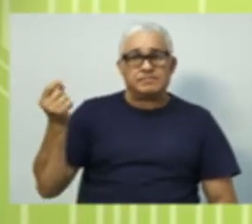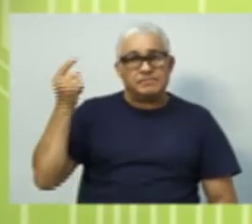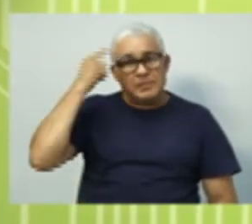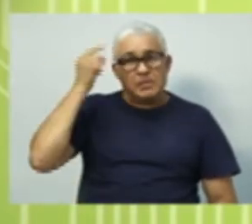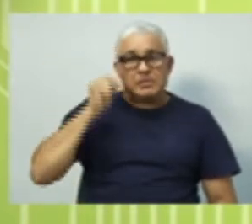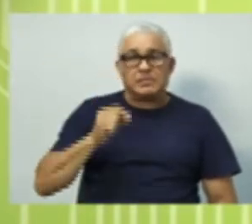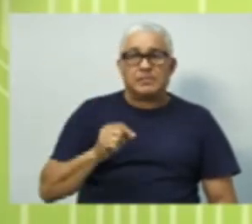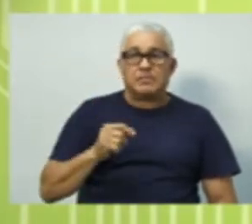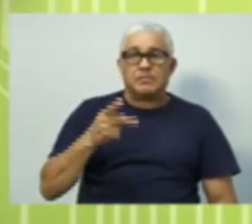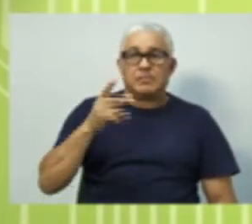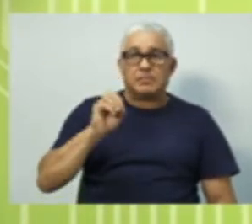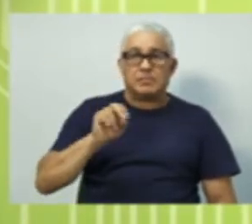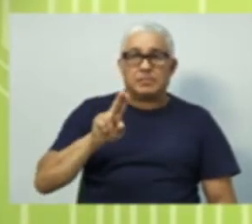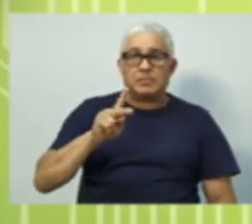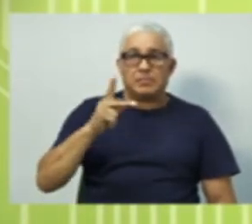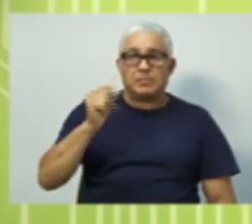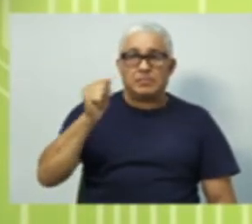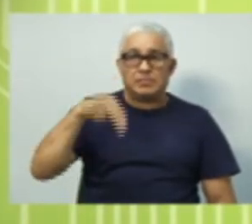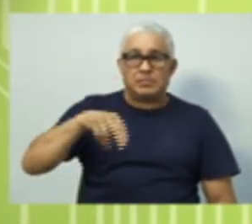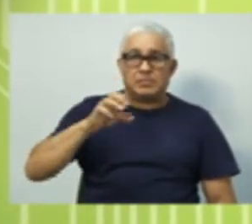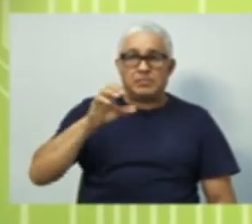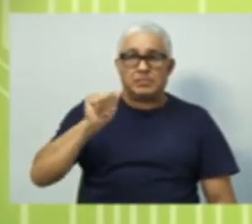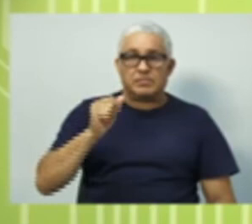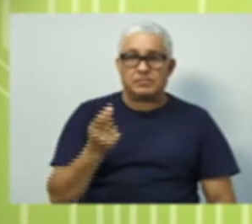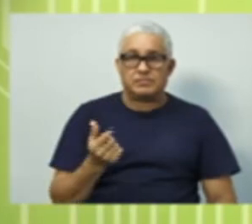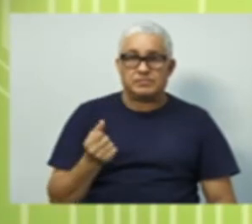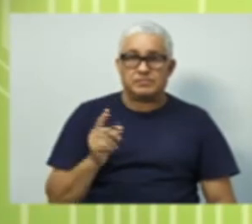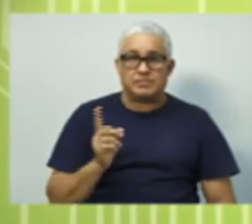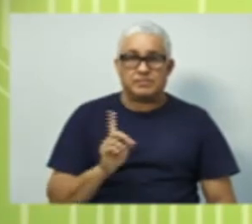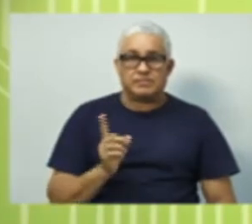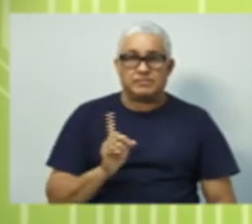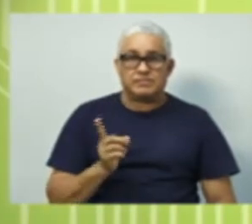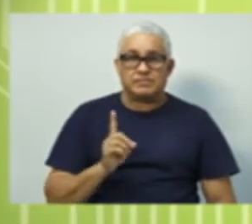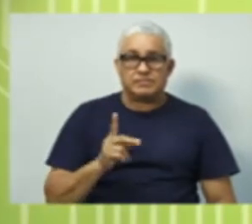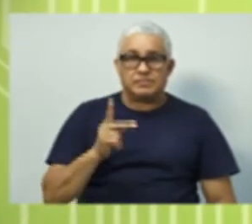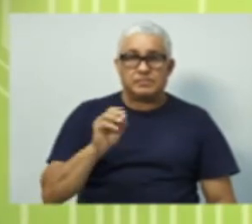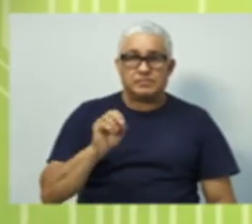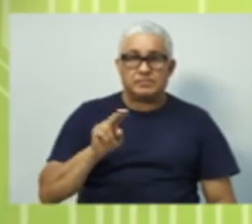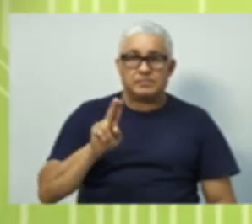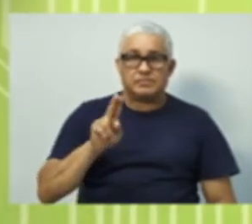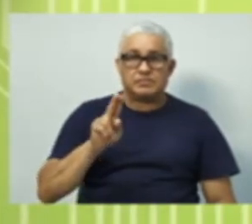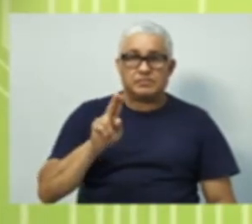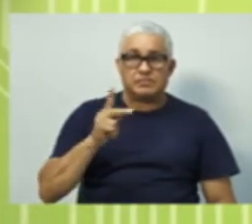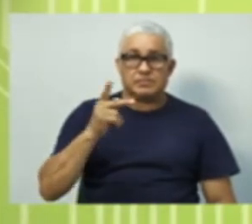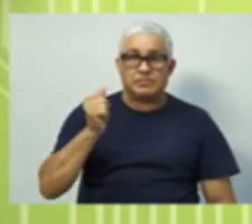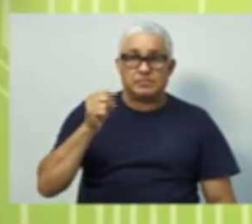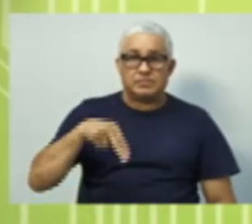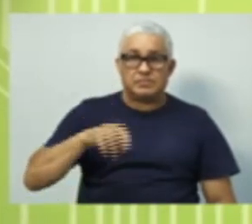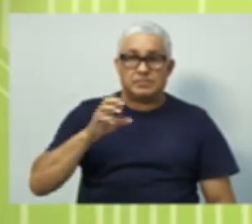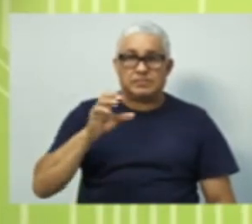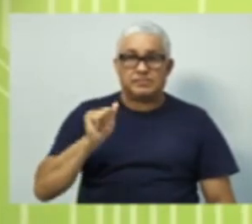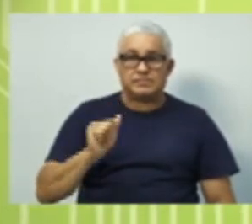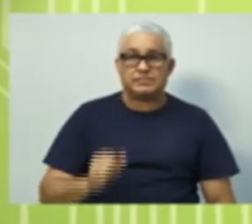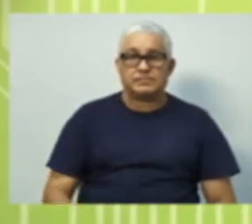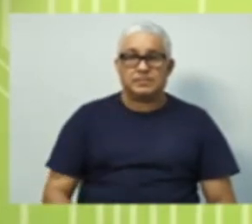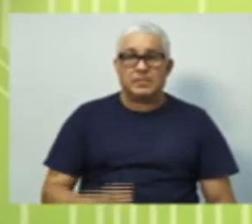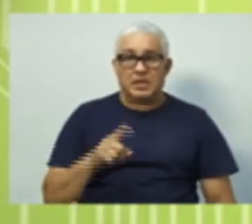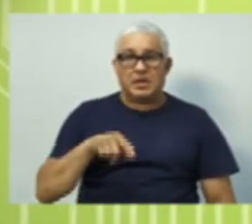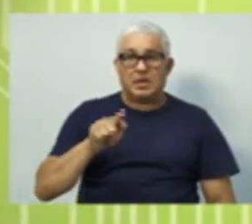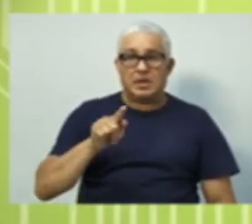executável e tem que ter flexibilidade. Todo planejamento tem que ter flexibilidade. Está correto também o posicionamento da